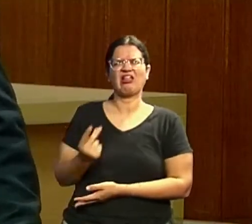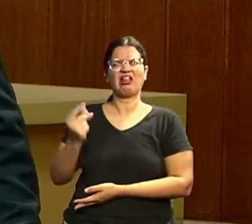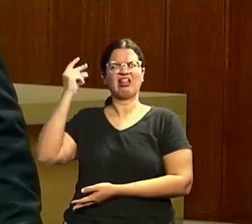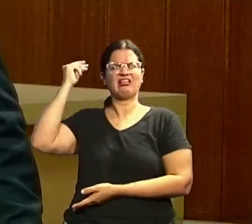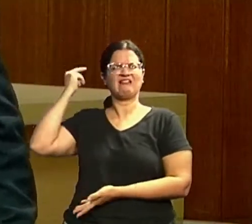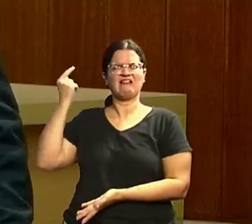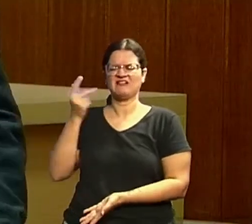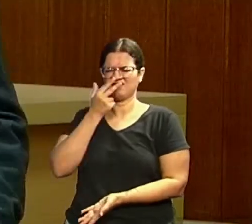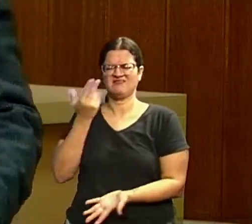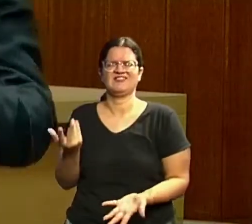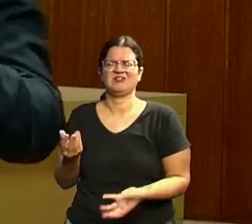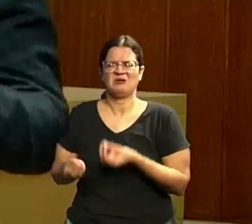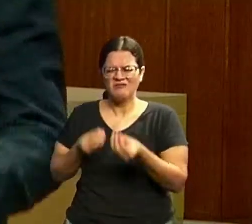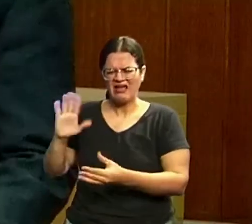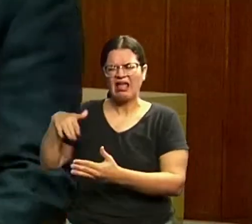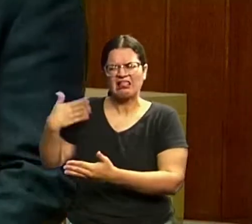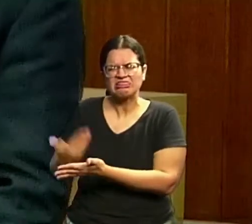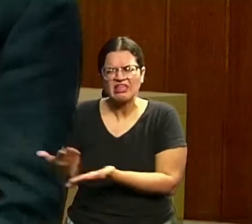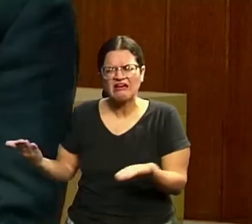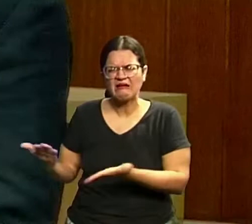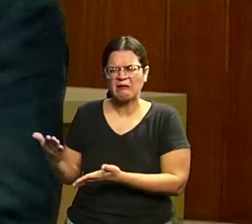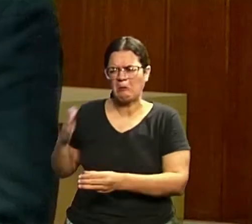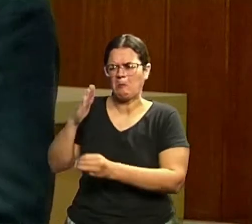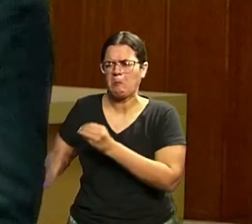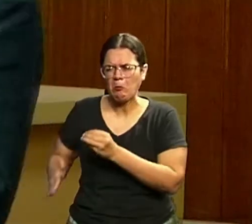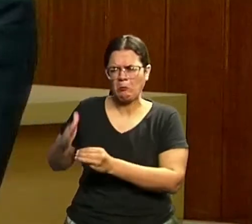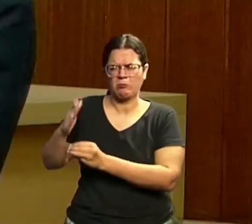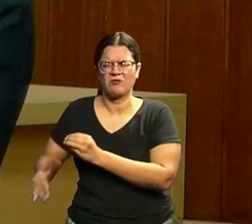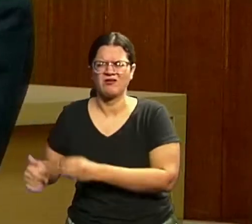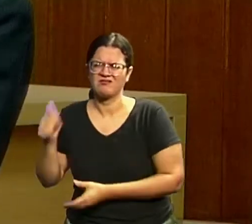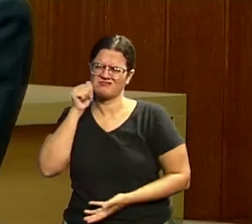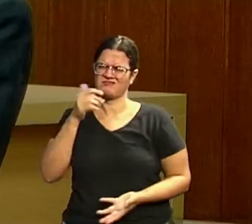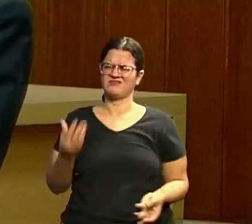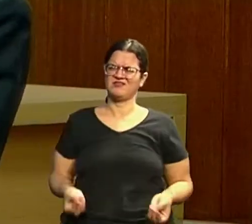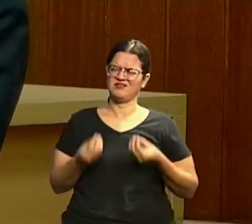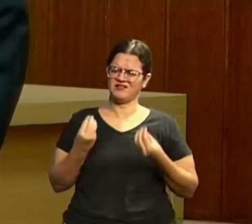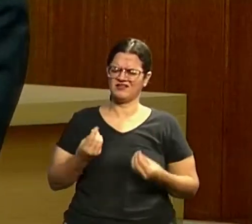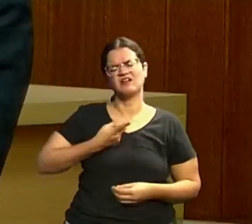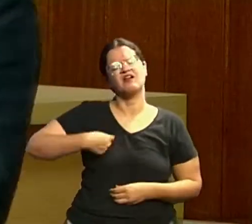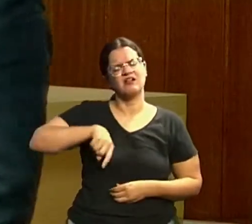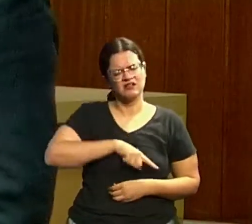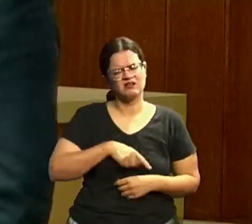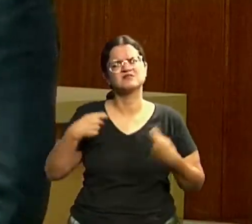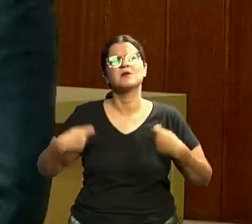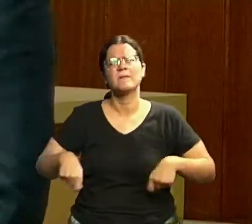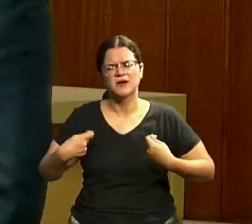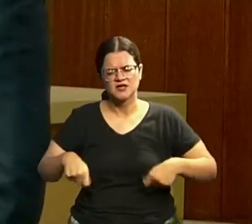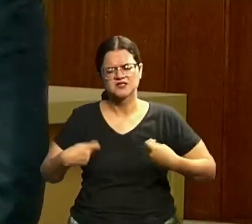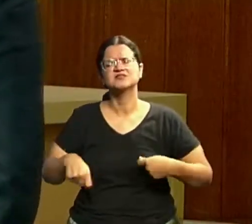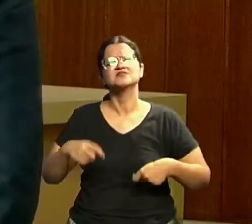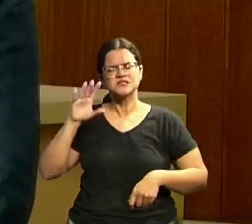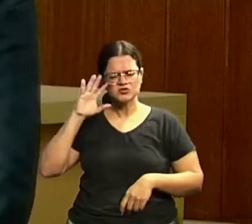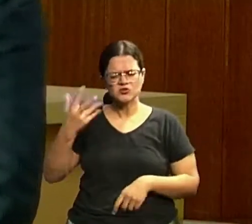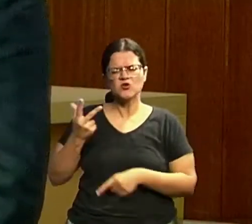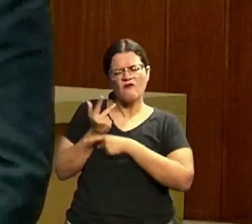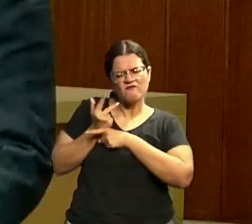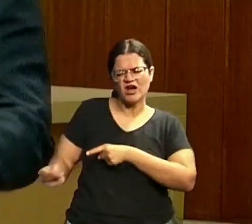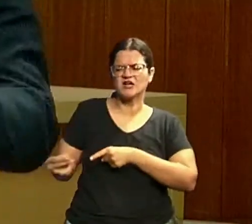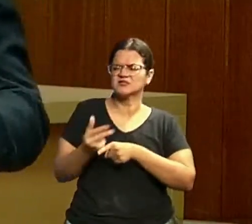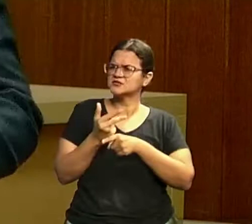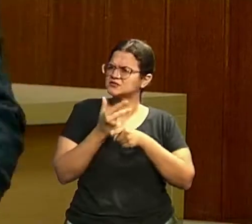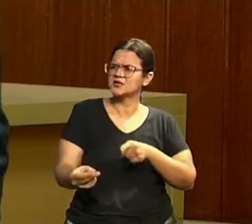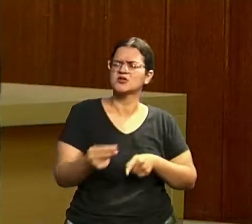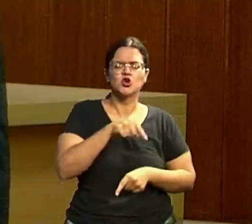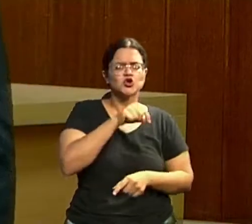primitivo, que ainda prospera na nossa cidade. Nós precisamos fazer combate a isso.